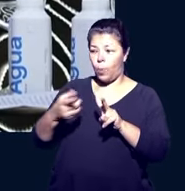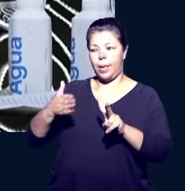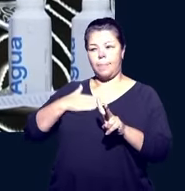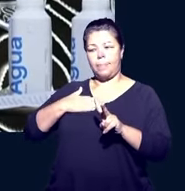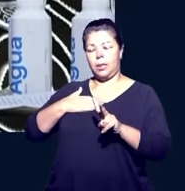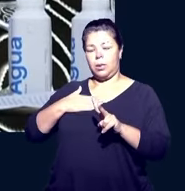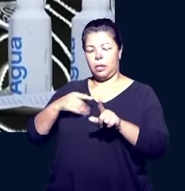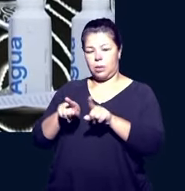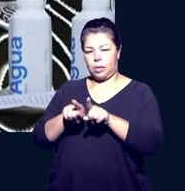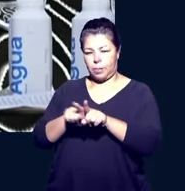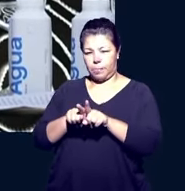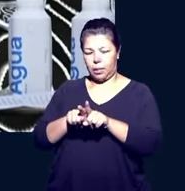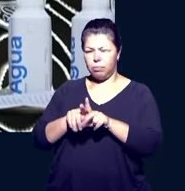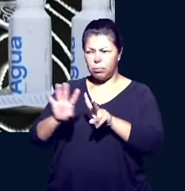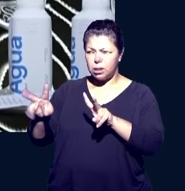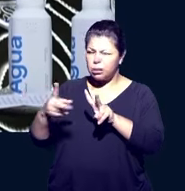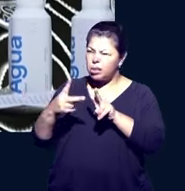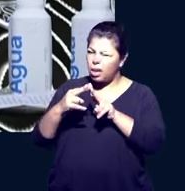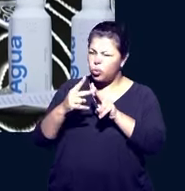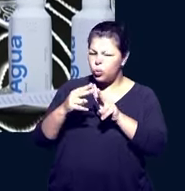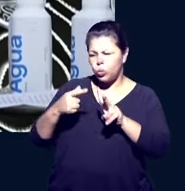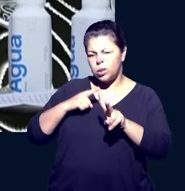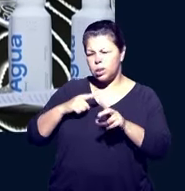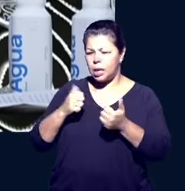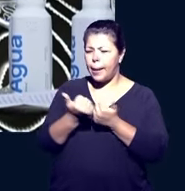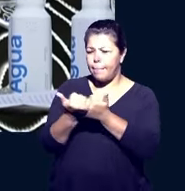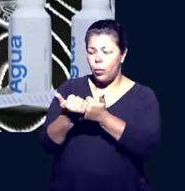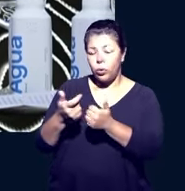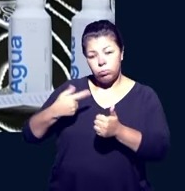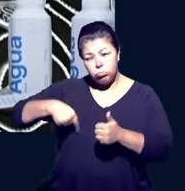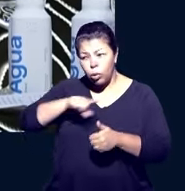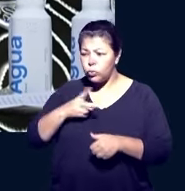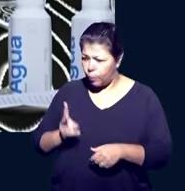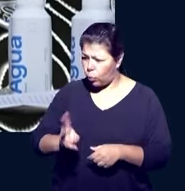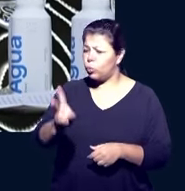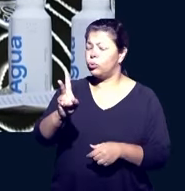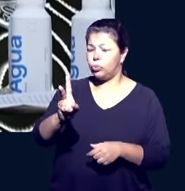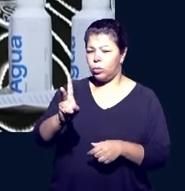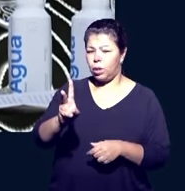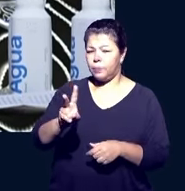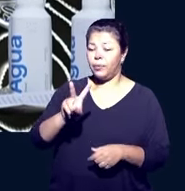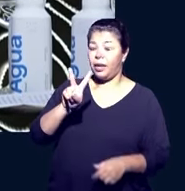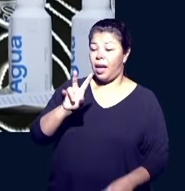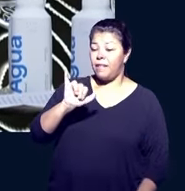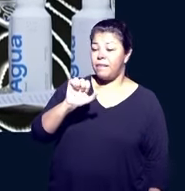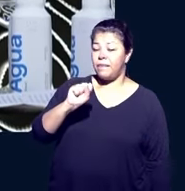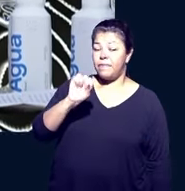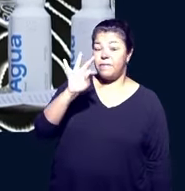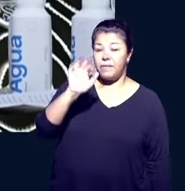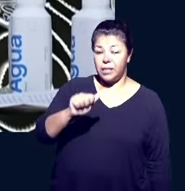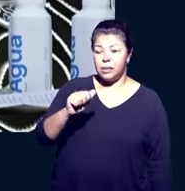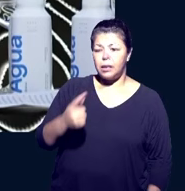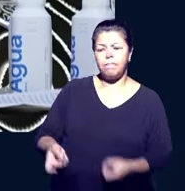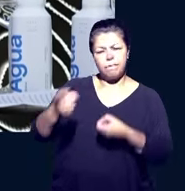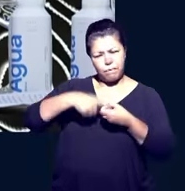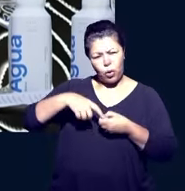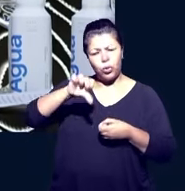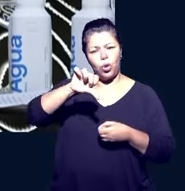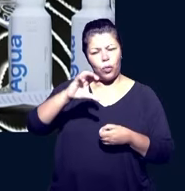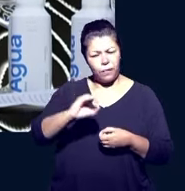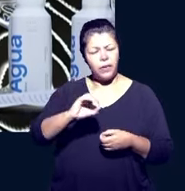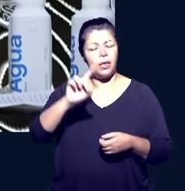a as duas Na verdade tem o meu apoio e nós vamos manter vai ser isso mesmo Vista volta em 90 dias e tem que decidir